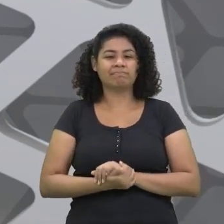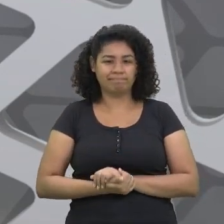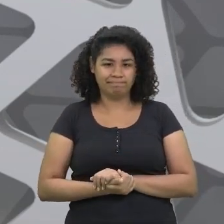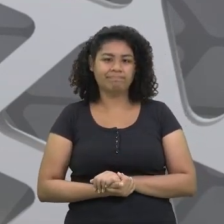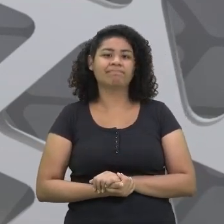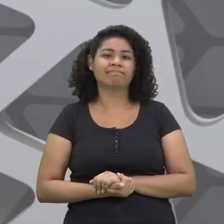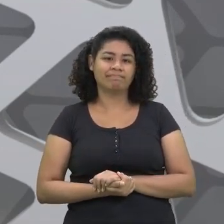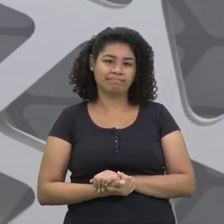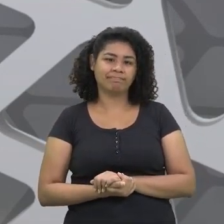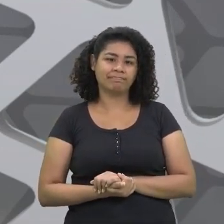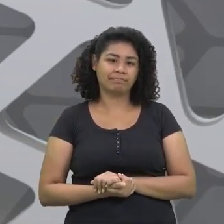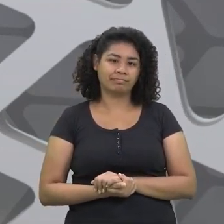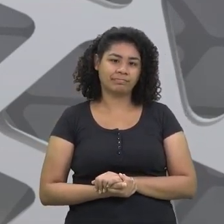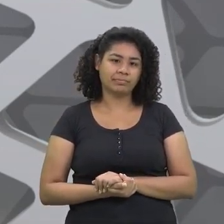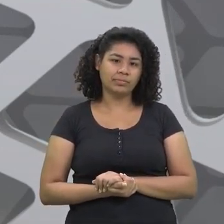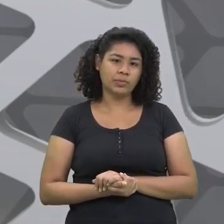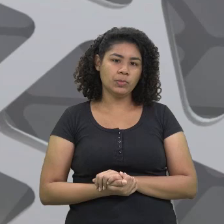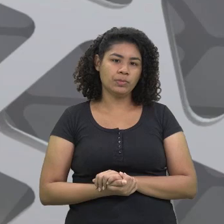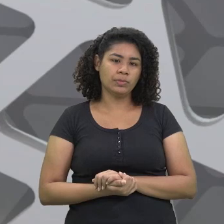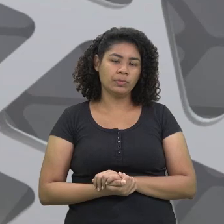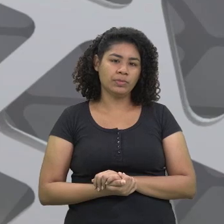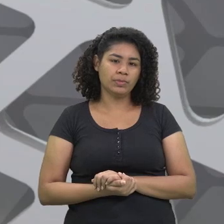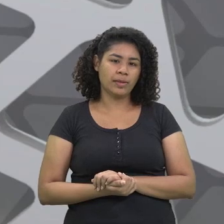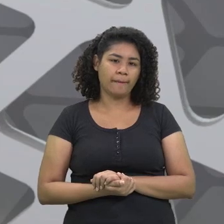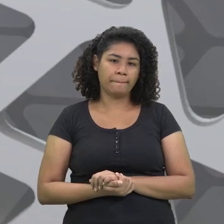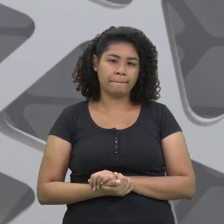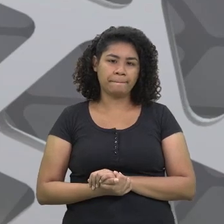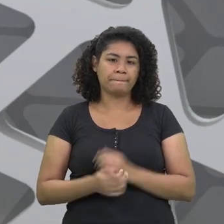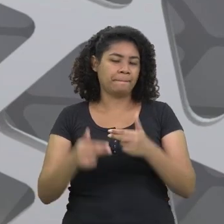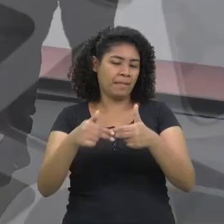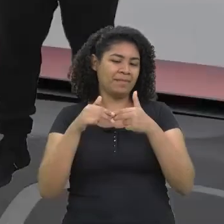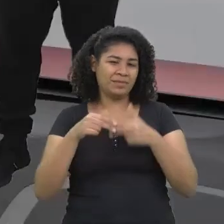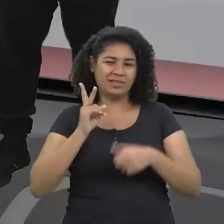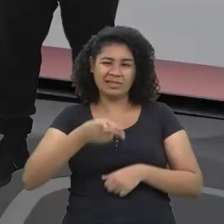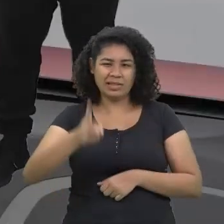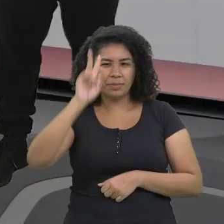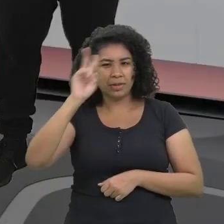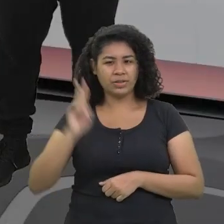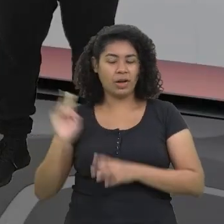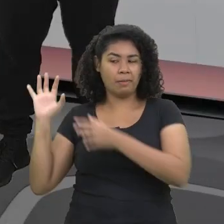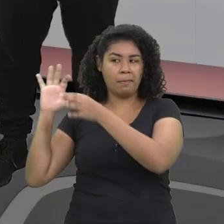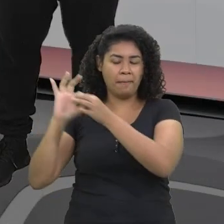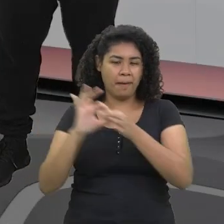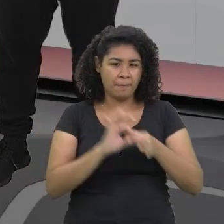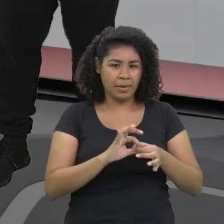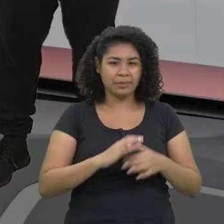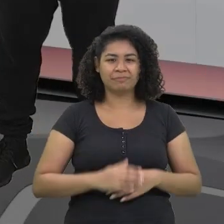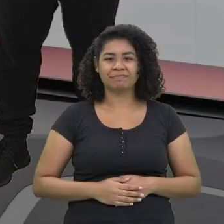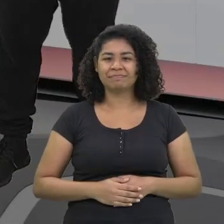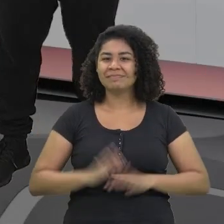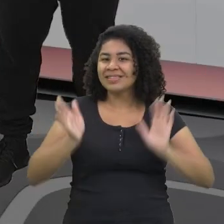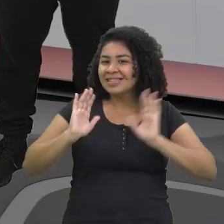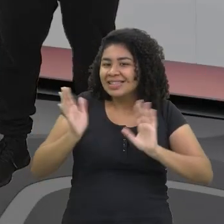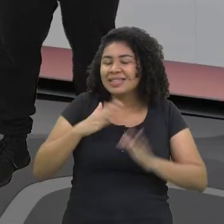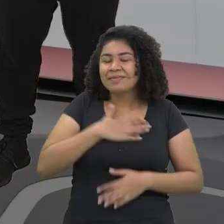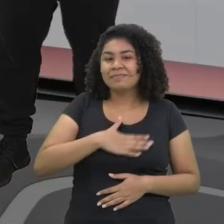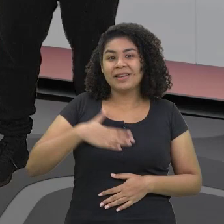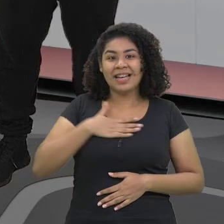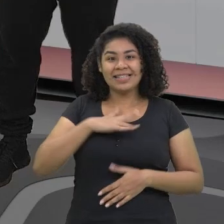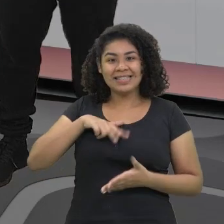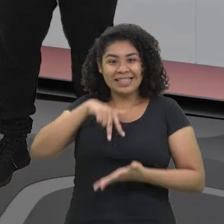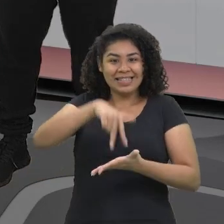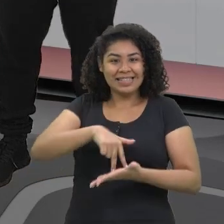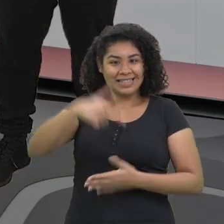uma coisa sempre está ligada à outra na história, não é? Queridos, foi um prazer estar com vocês mais uma vez. Já